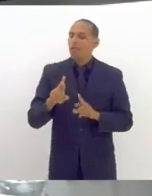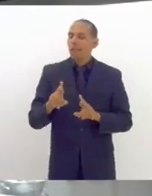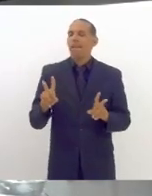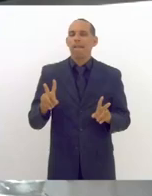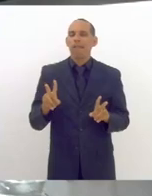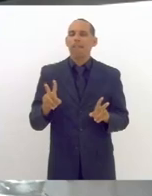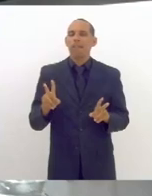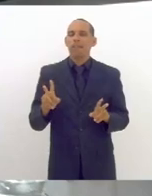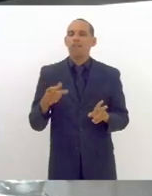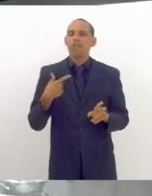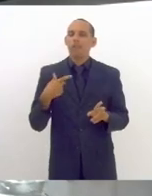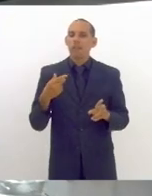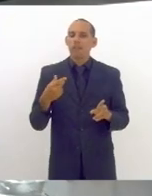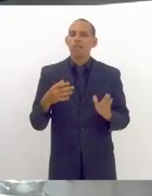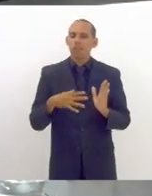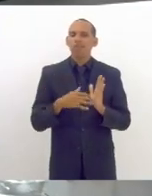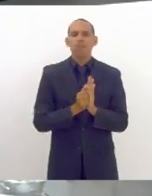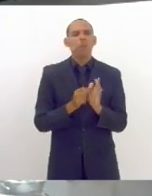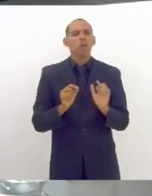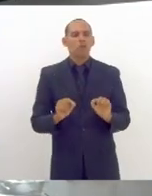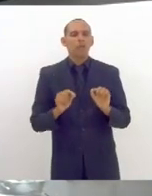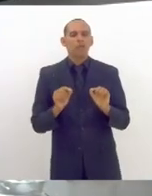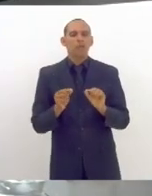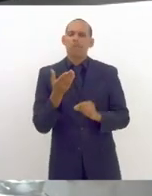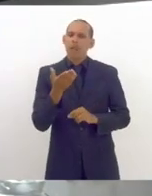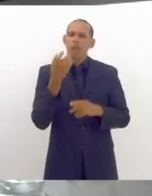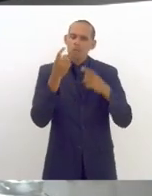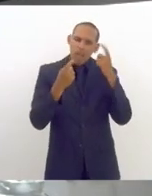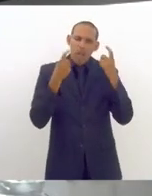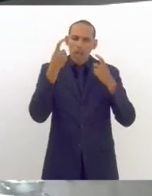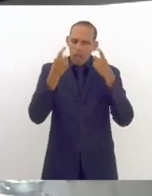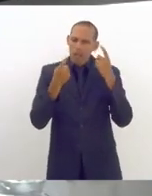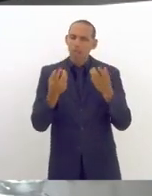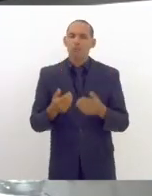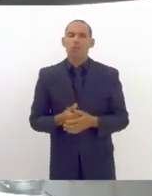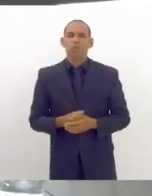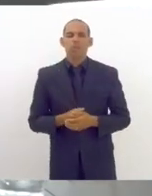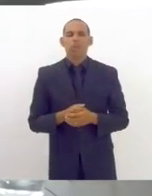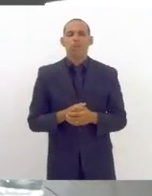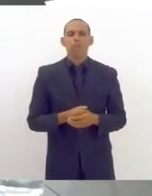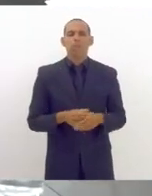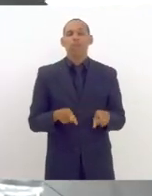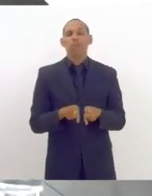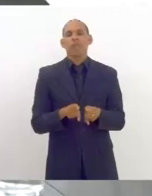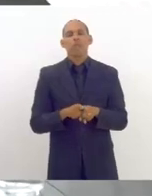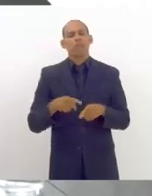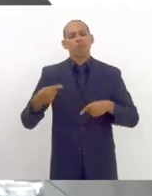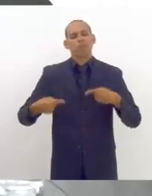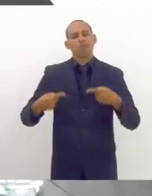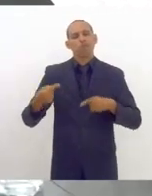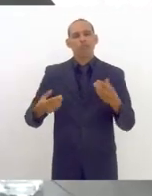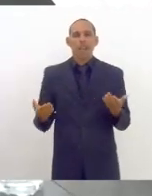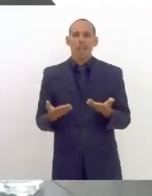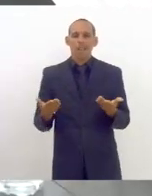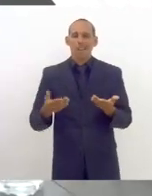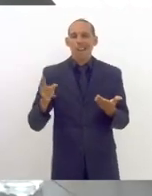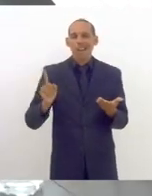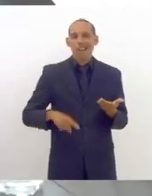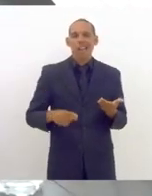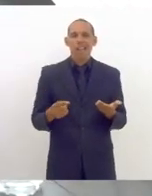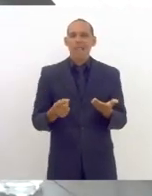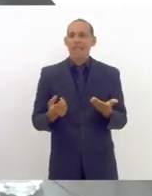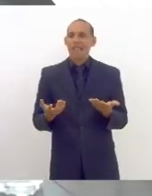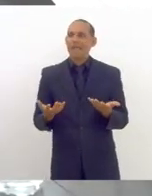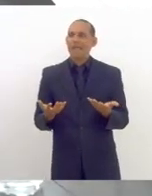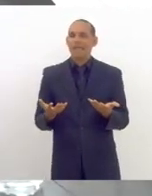também queria deixar aqui registrado a sua preocupação nessa queda como é uma discussão que agora ela já virou uma questão